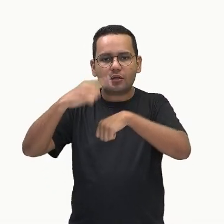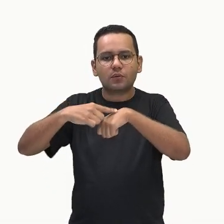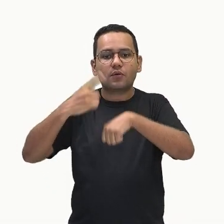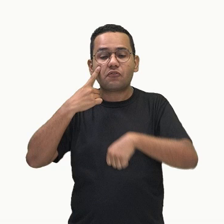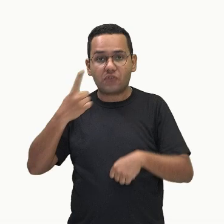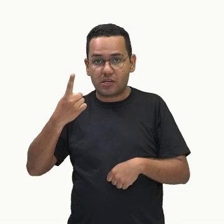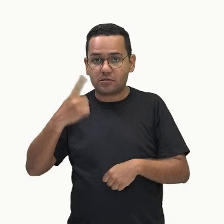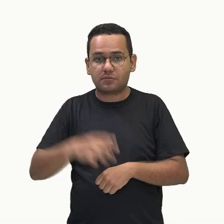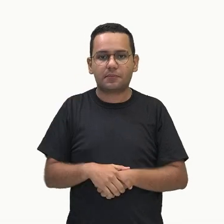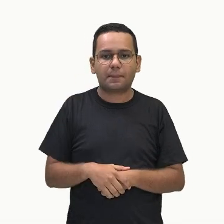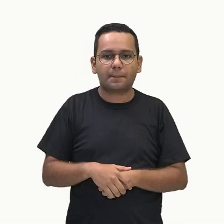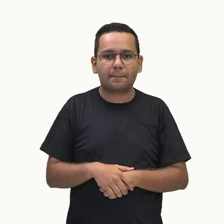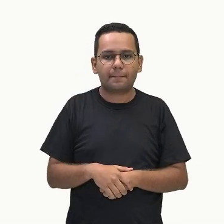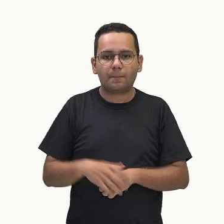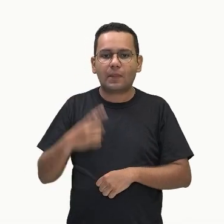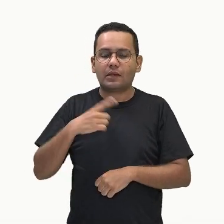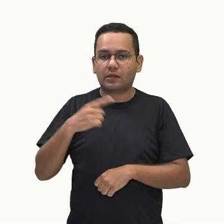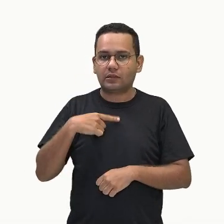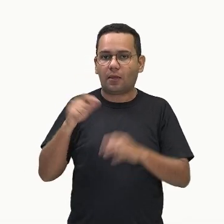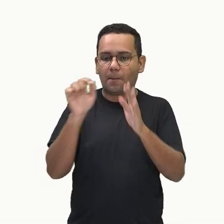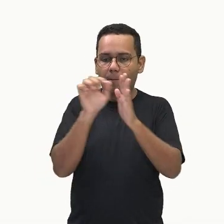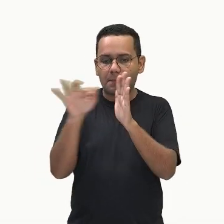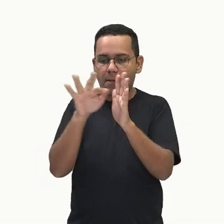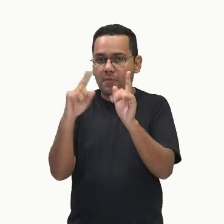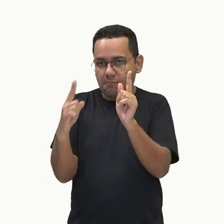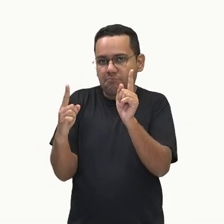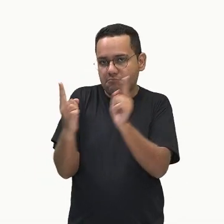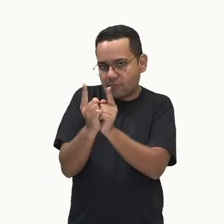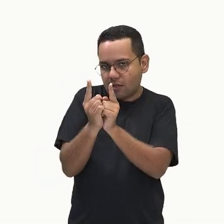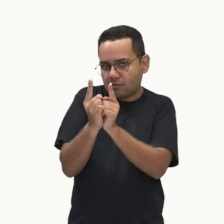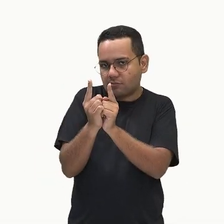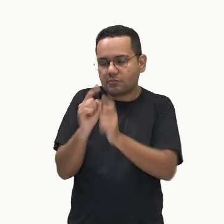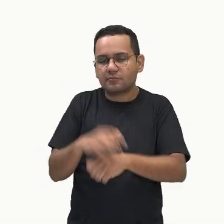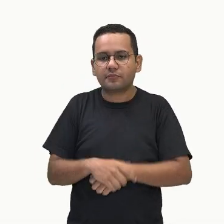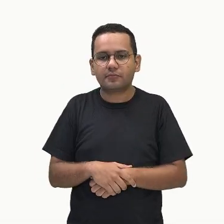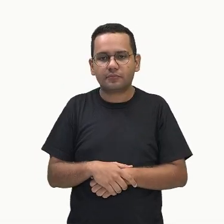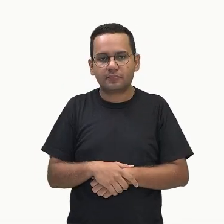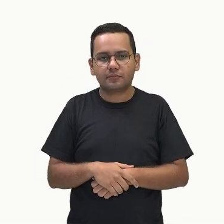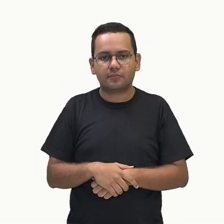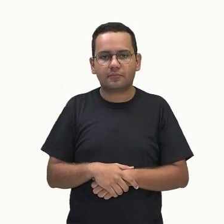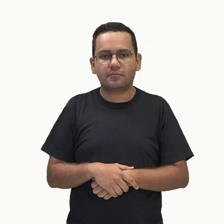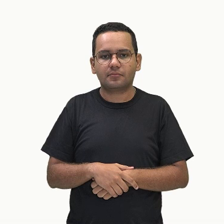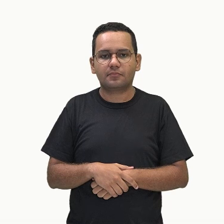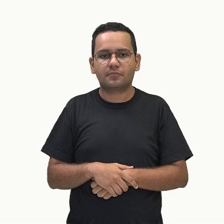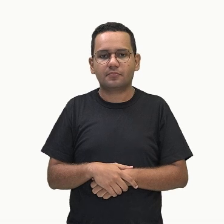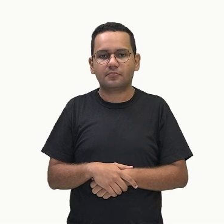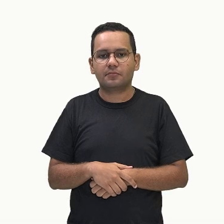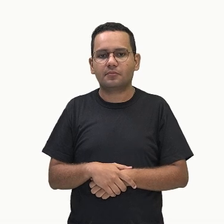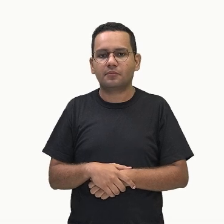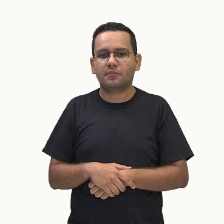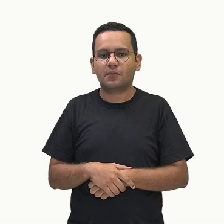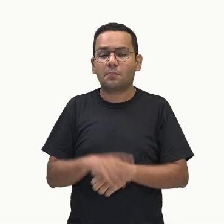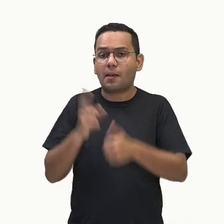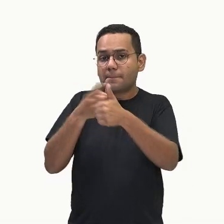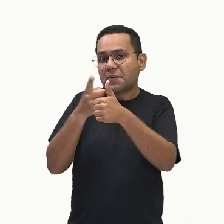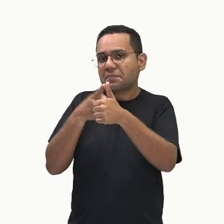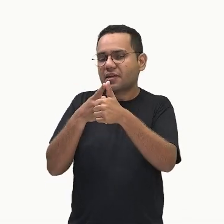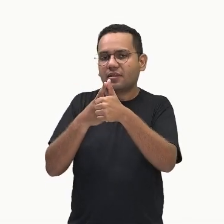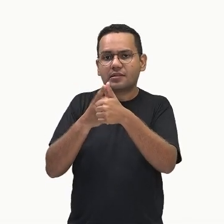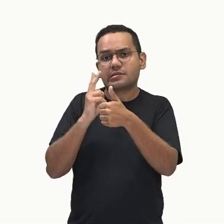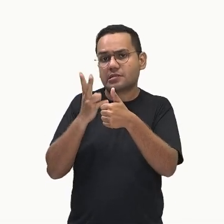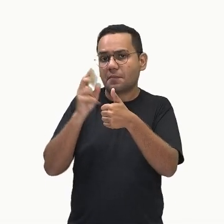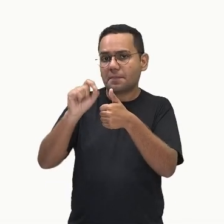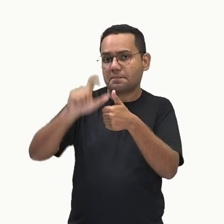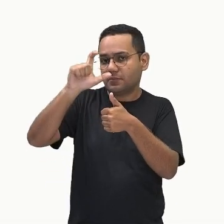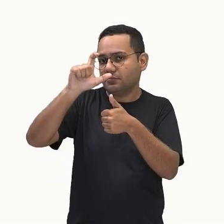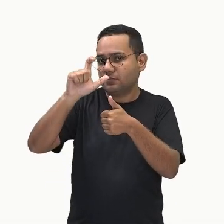representados por uma sigla, onde a primeira letra sempre será